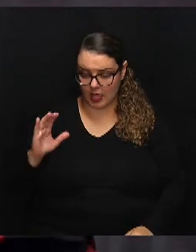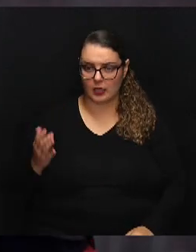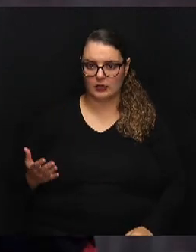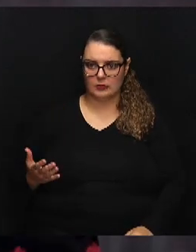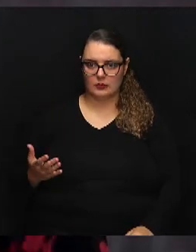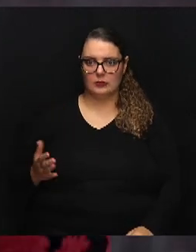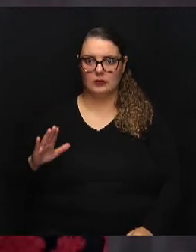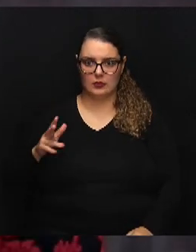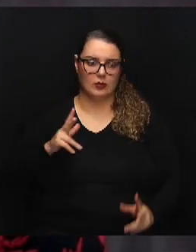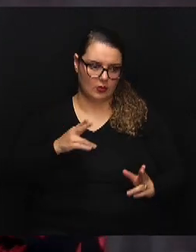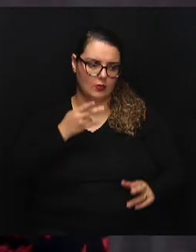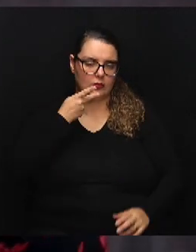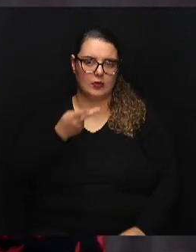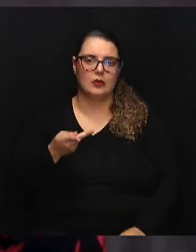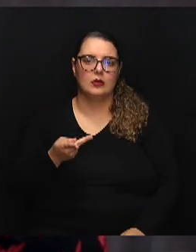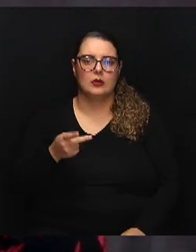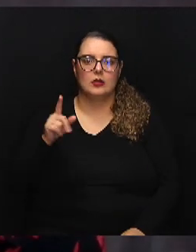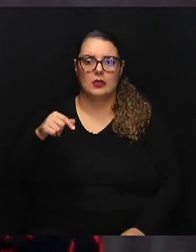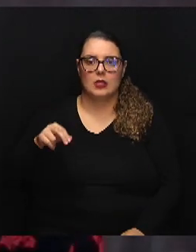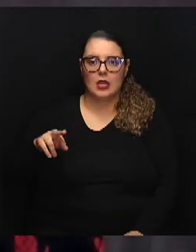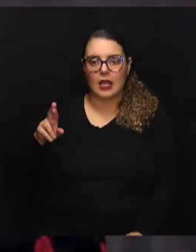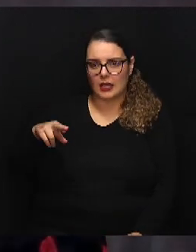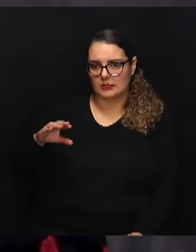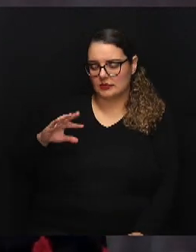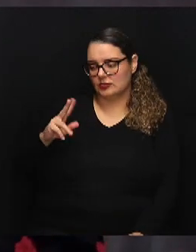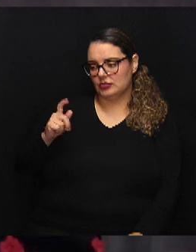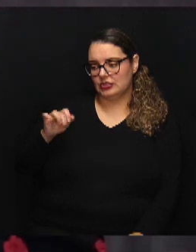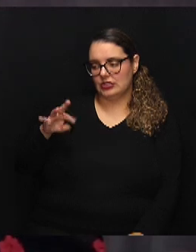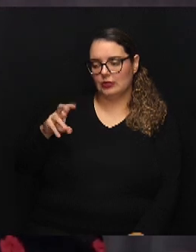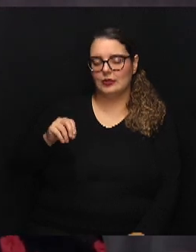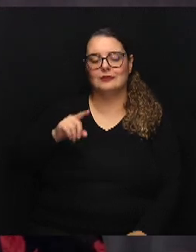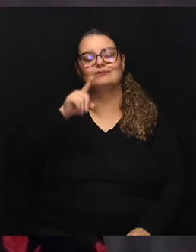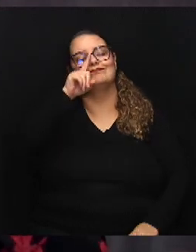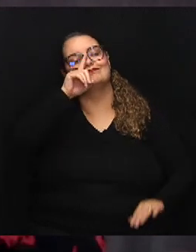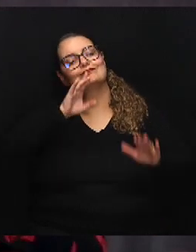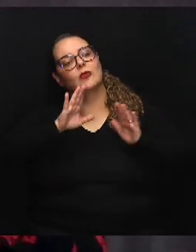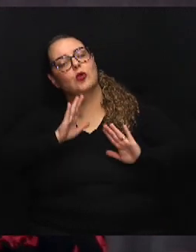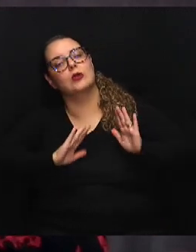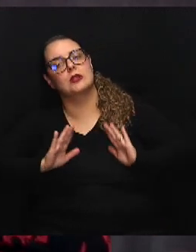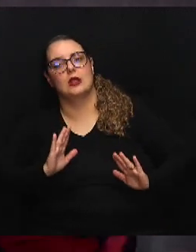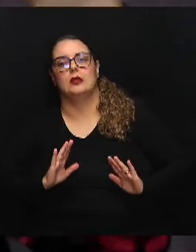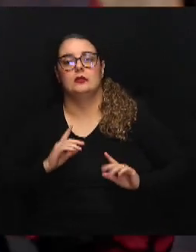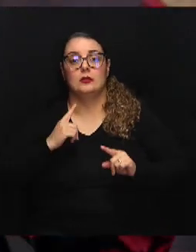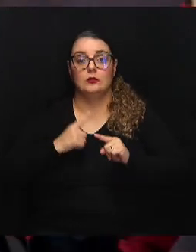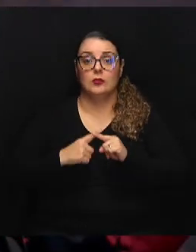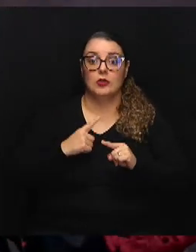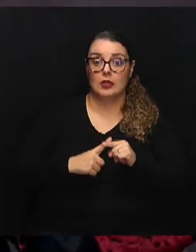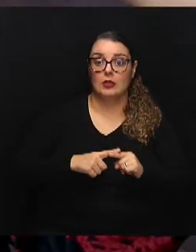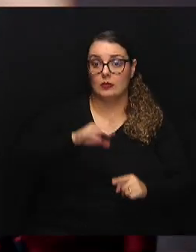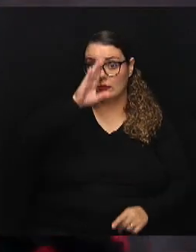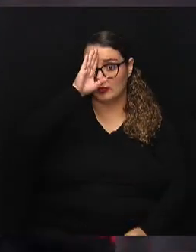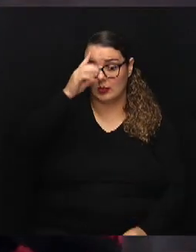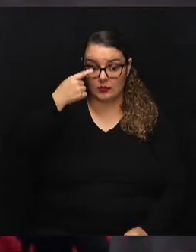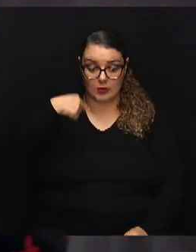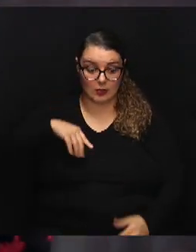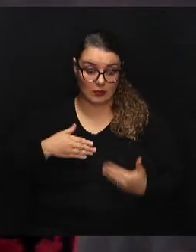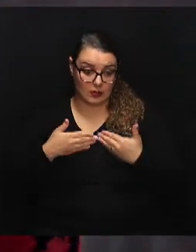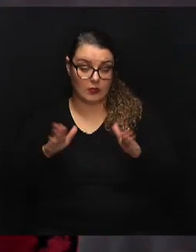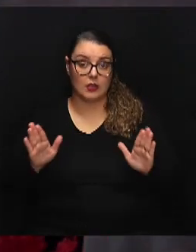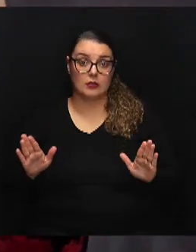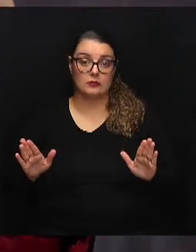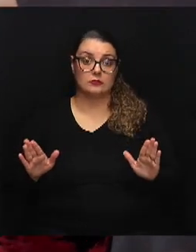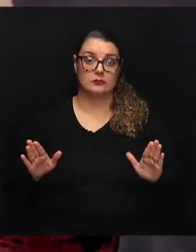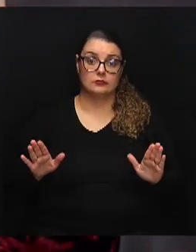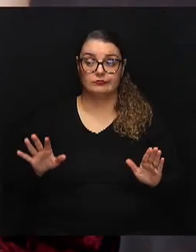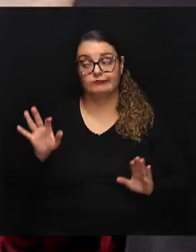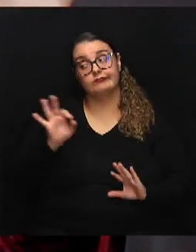como ela falou, né, ser motivo de chacota, tome cuidado, porque a gente, principalmente se seu perfil é aberto, né, você tem que estar preparado